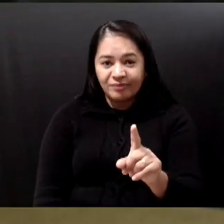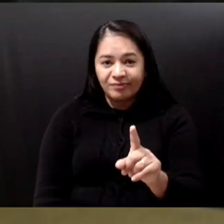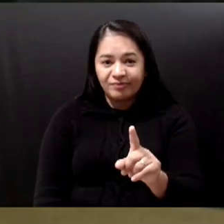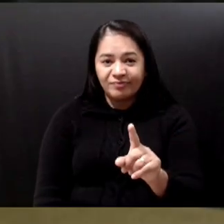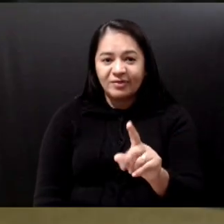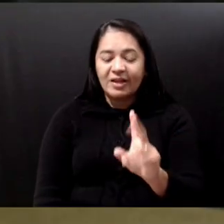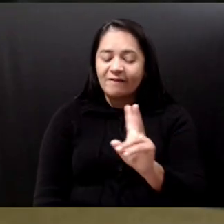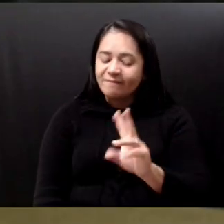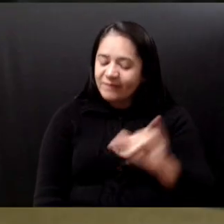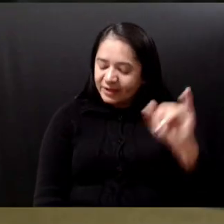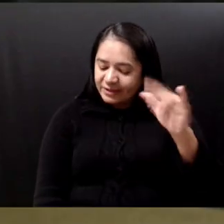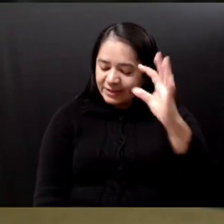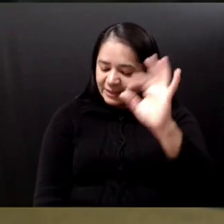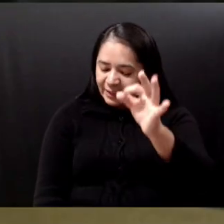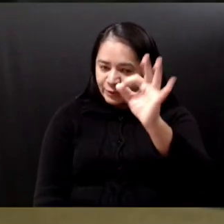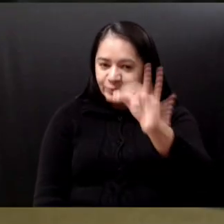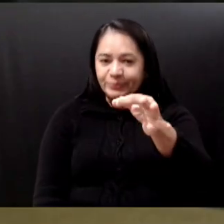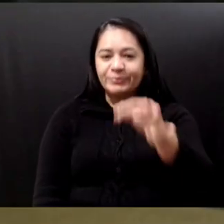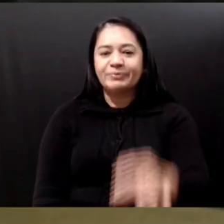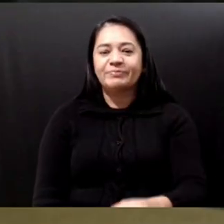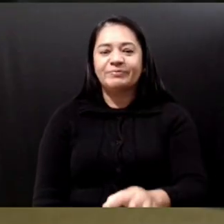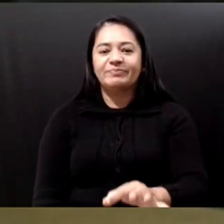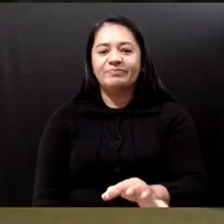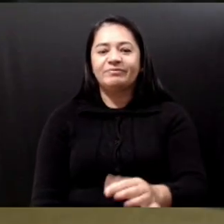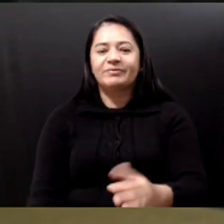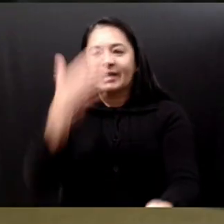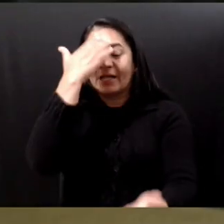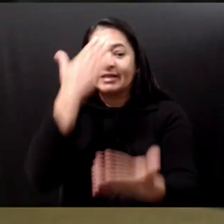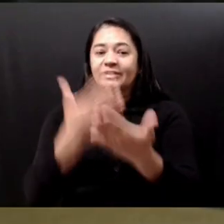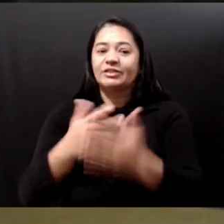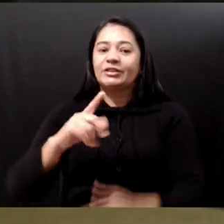dar certo. Acredita. Eu tenho um negócio comigo, assim,